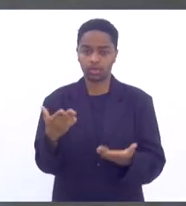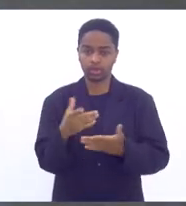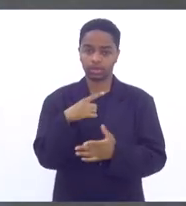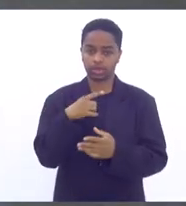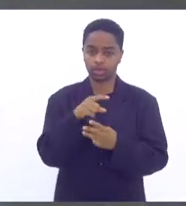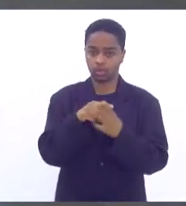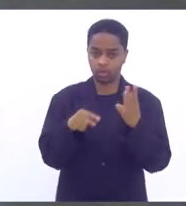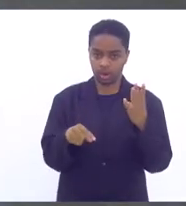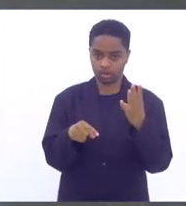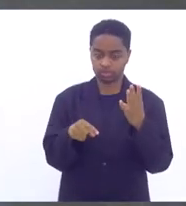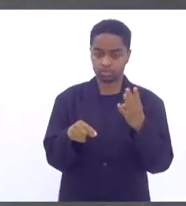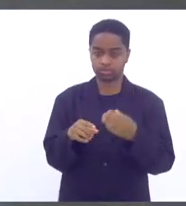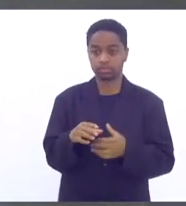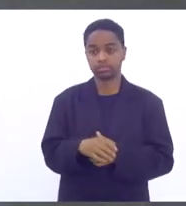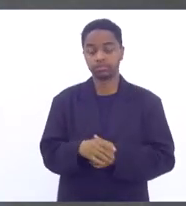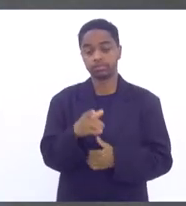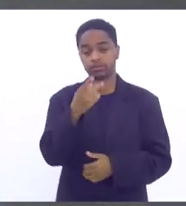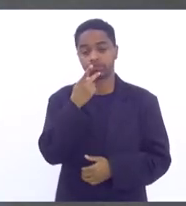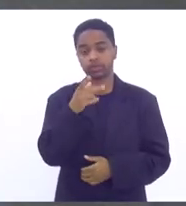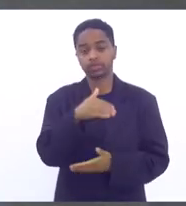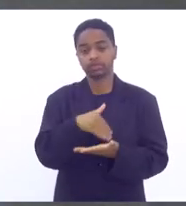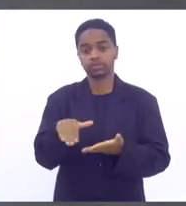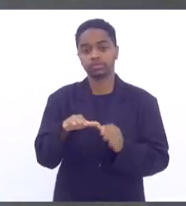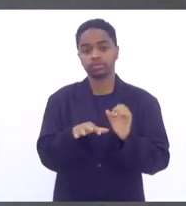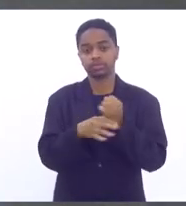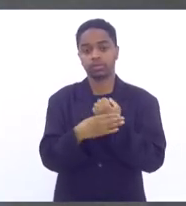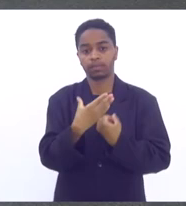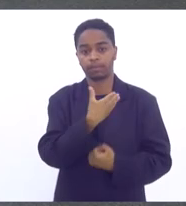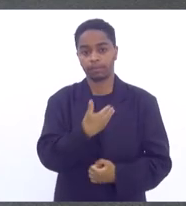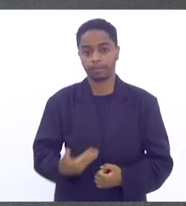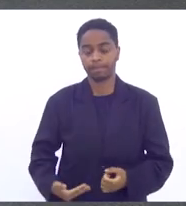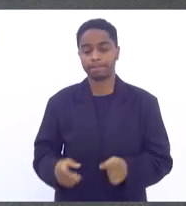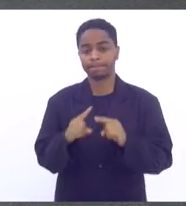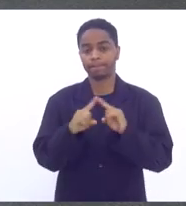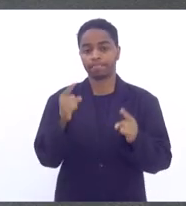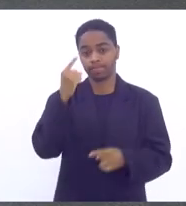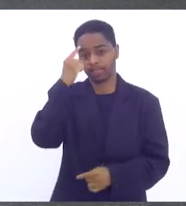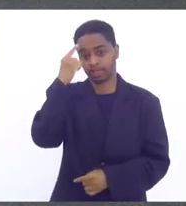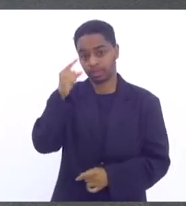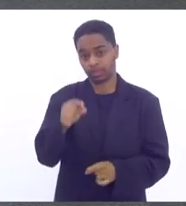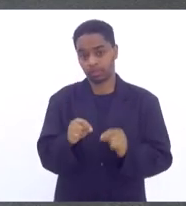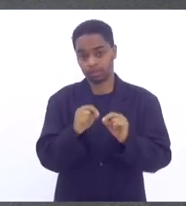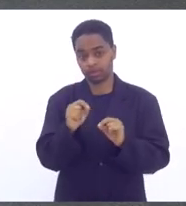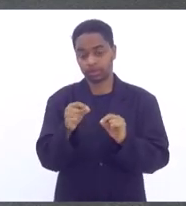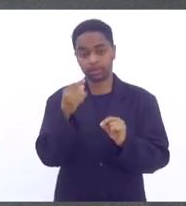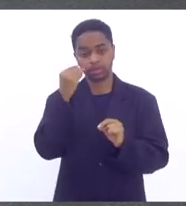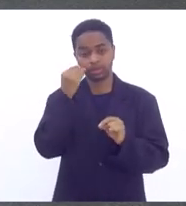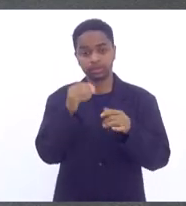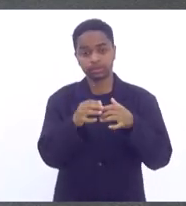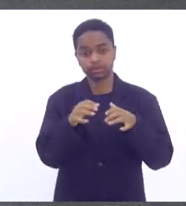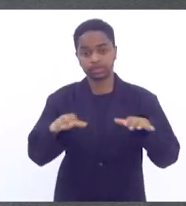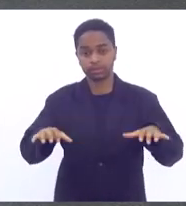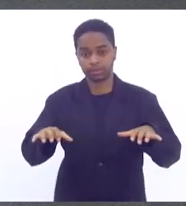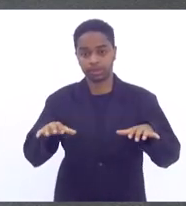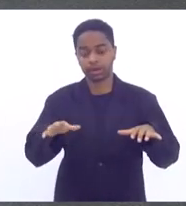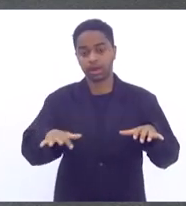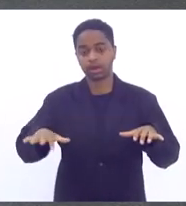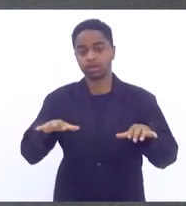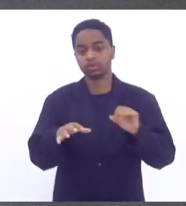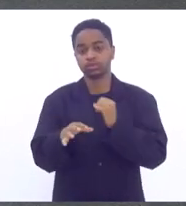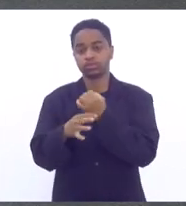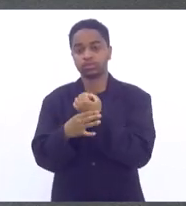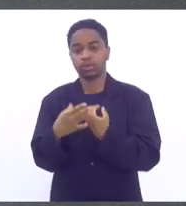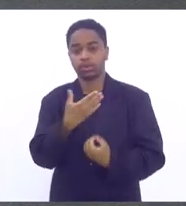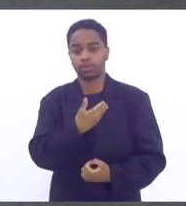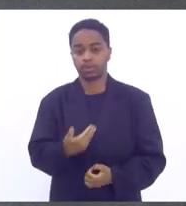Excelência falou sobre Secretaria de Segurança Pública, a ideia, existe uma corrente querendo separar a área de segurança